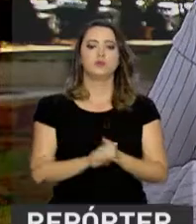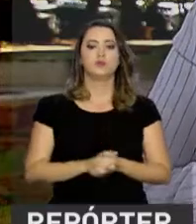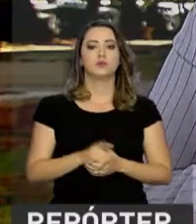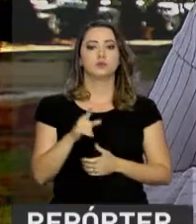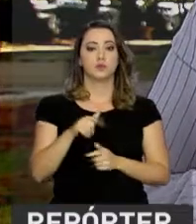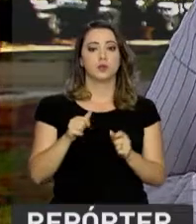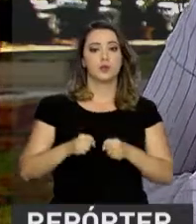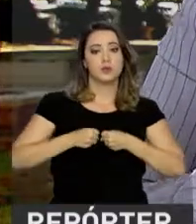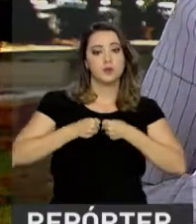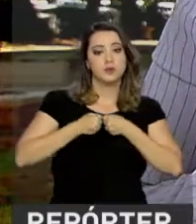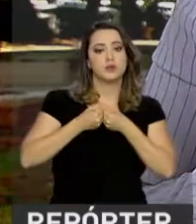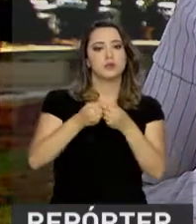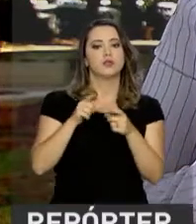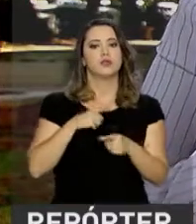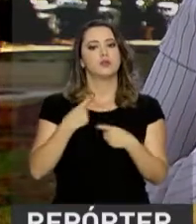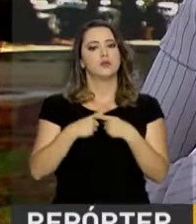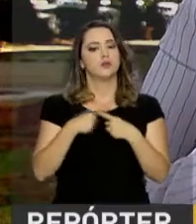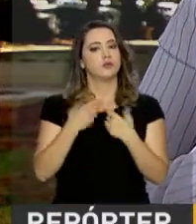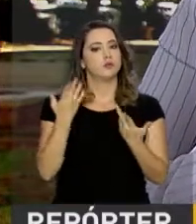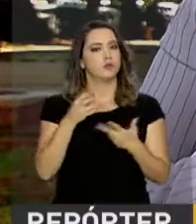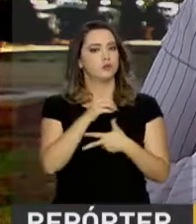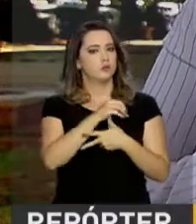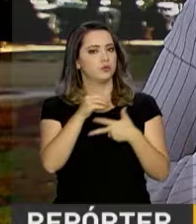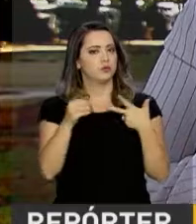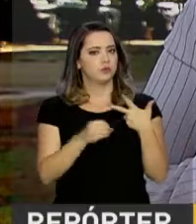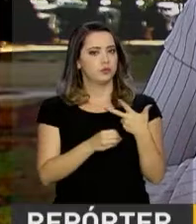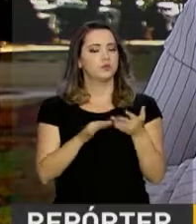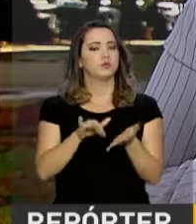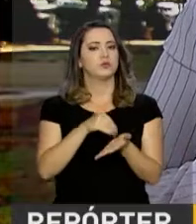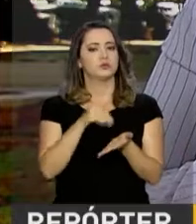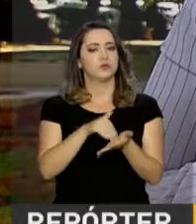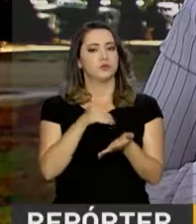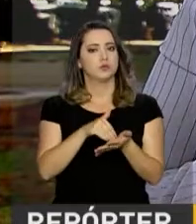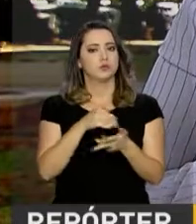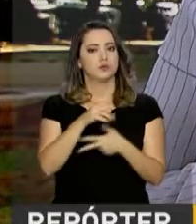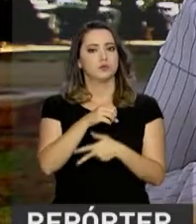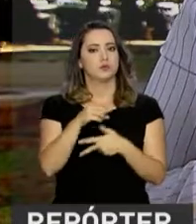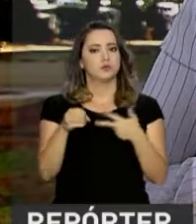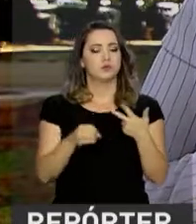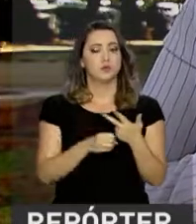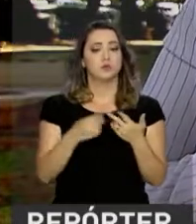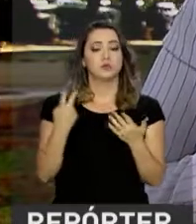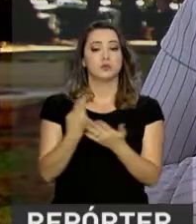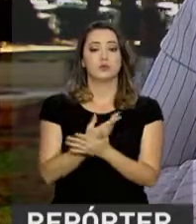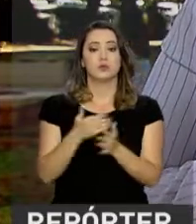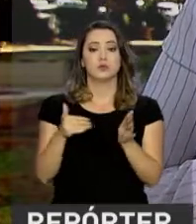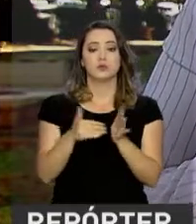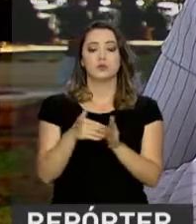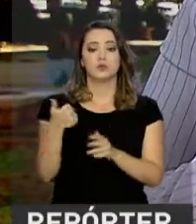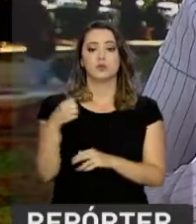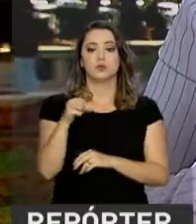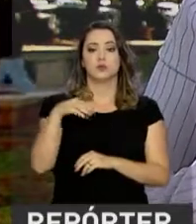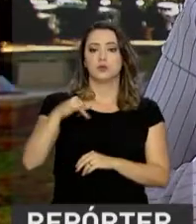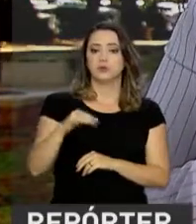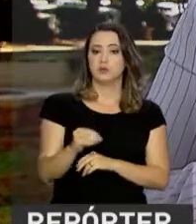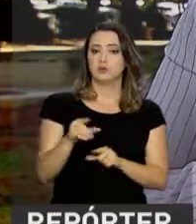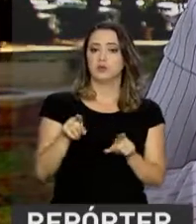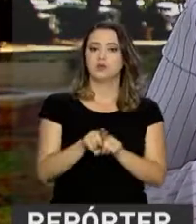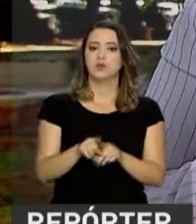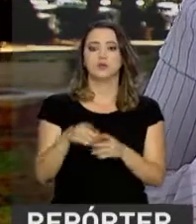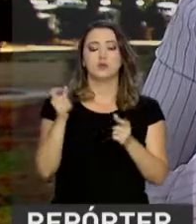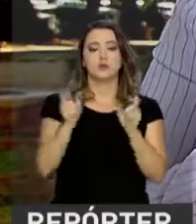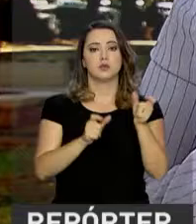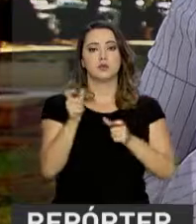essa dedicação toda tem motivo, o Enem. As inscrições para o Exame Nacional do Ensino Médio vão até o dia 18 de maio e